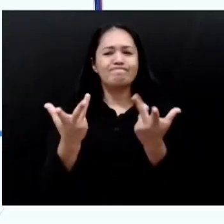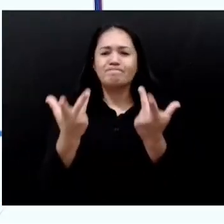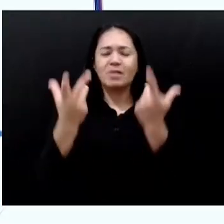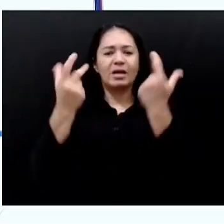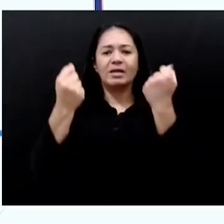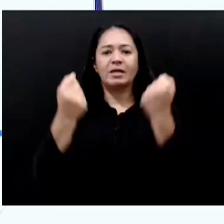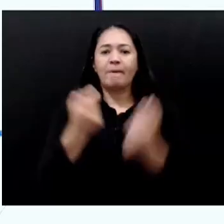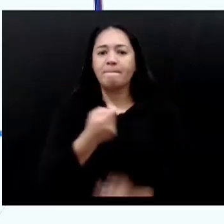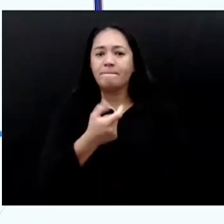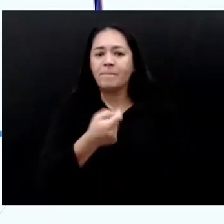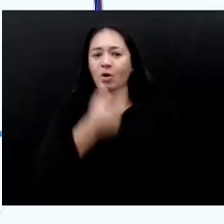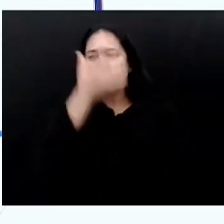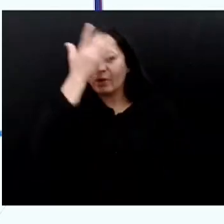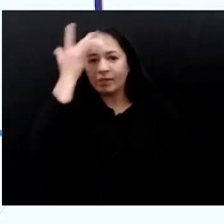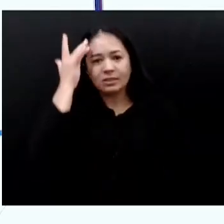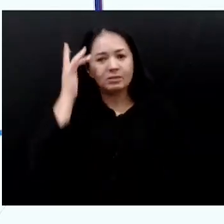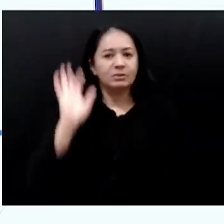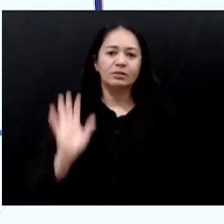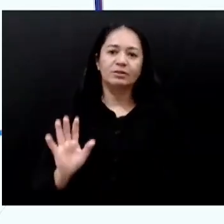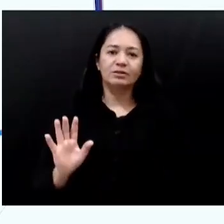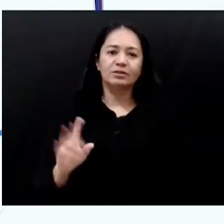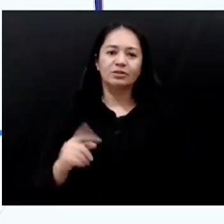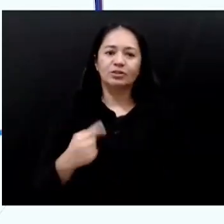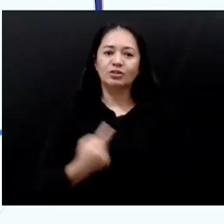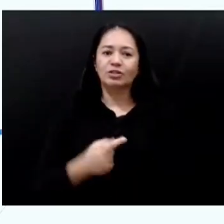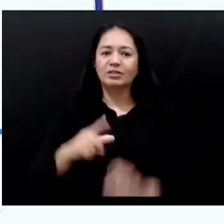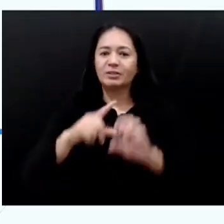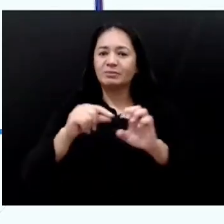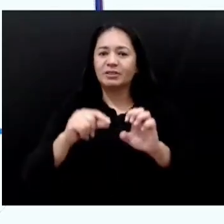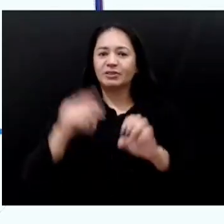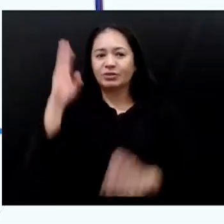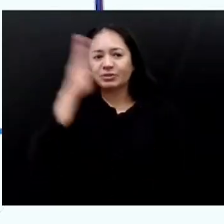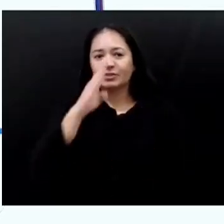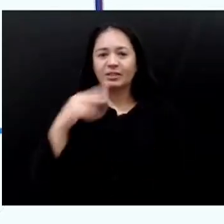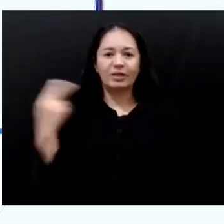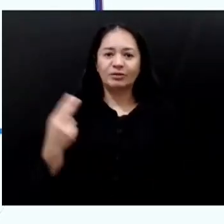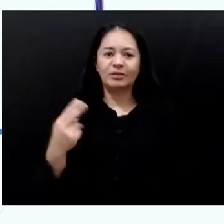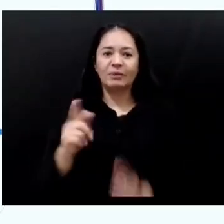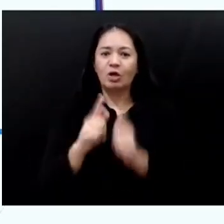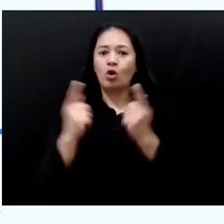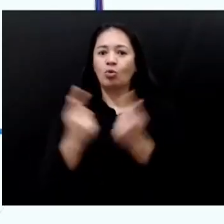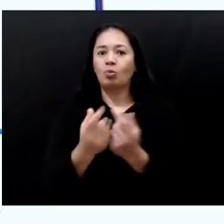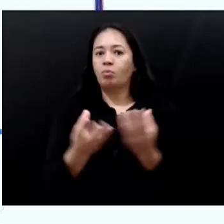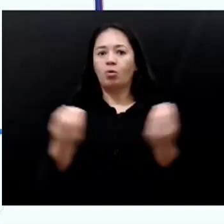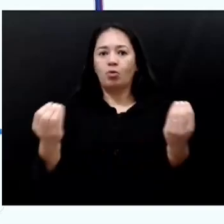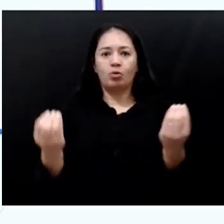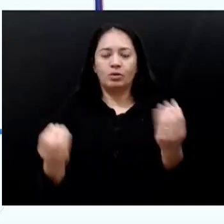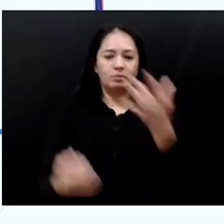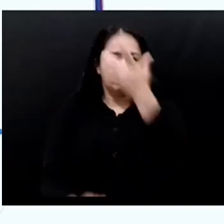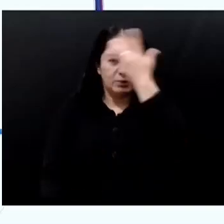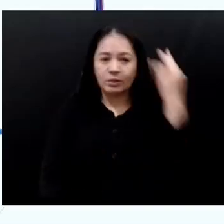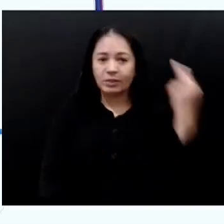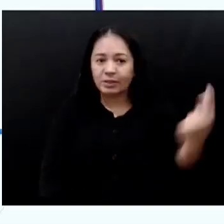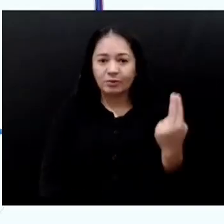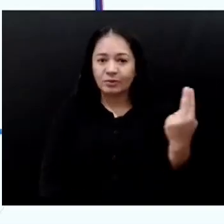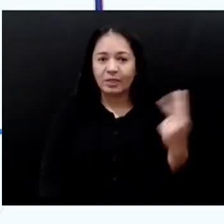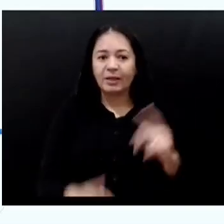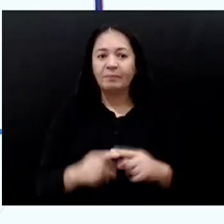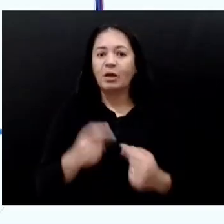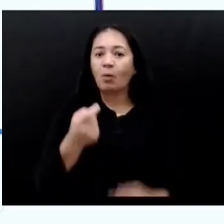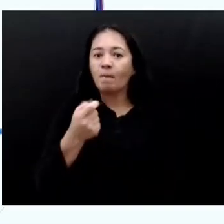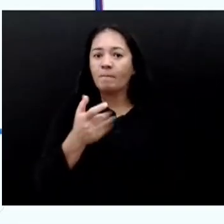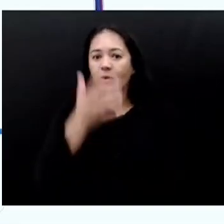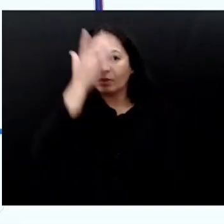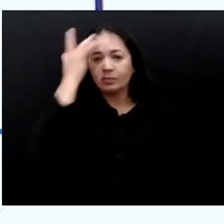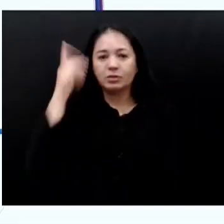né? Somos empreendedores no Brasil, não dá para ter uma equipe muito grande. Com poucas pessoas a gente consegue realizar muito. Então,